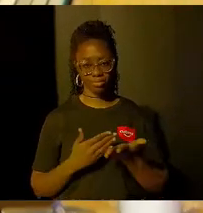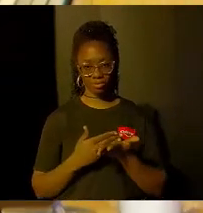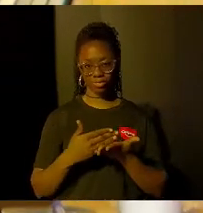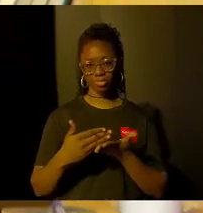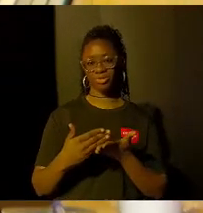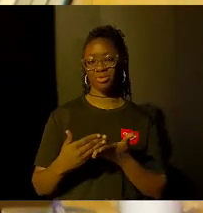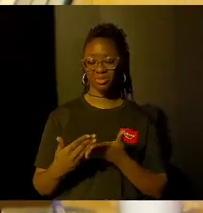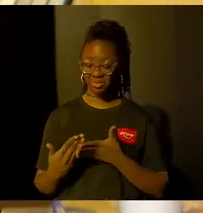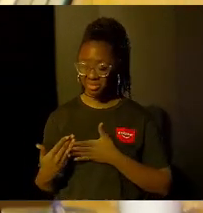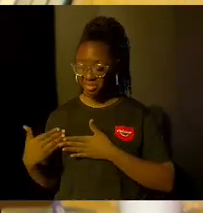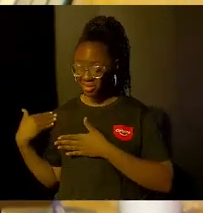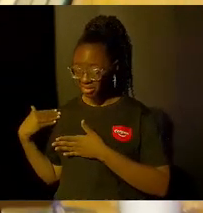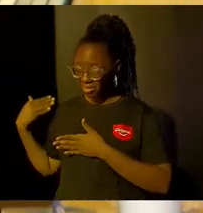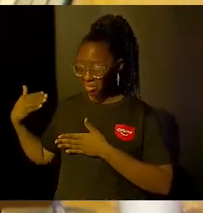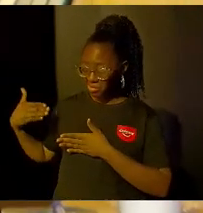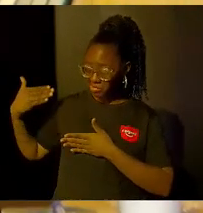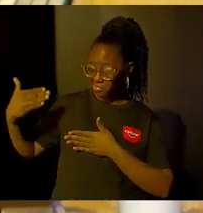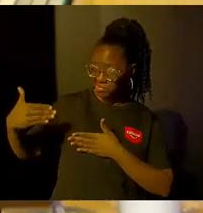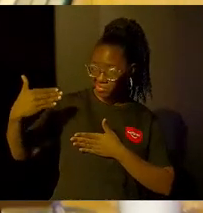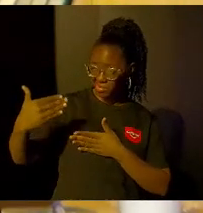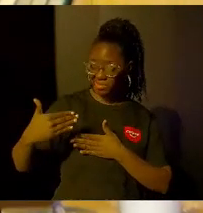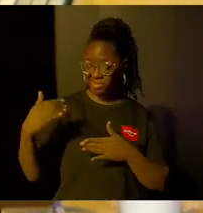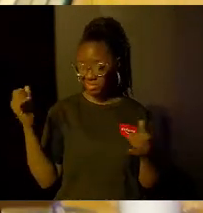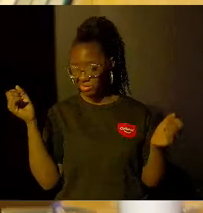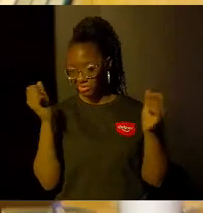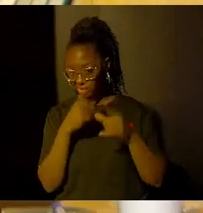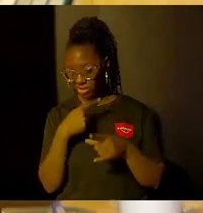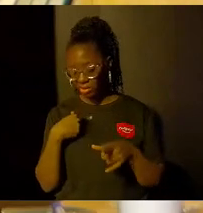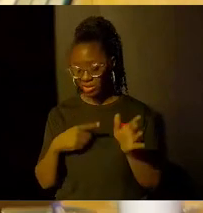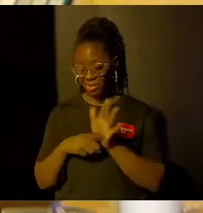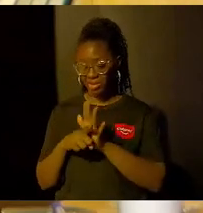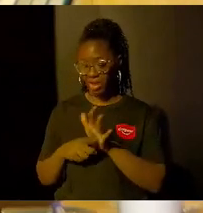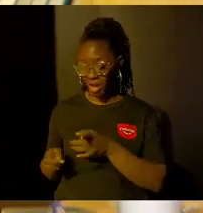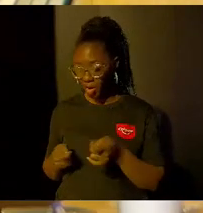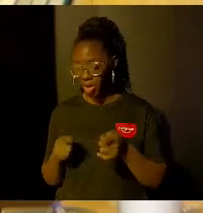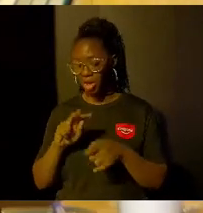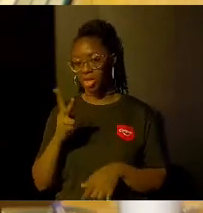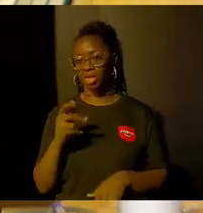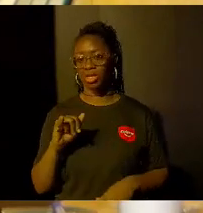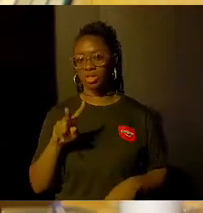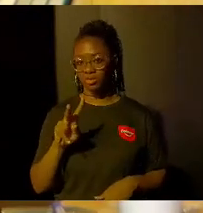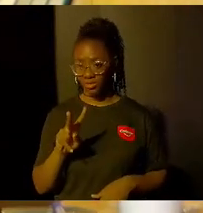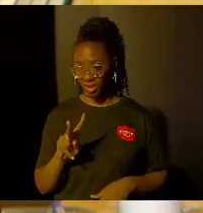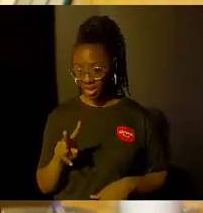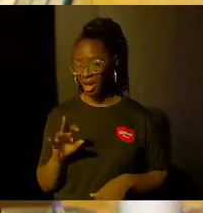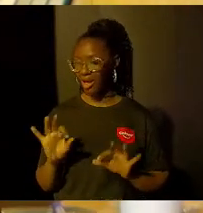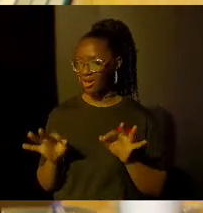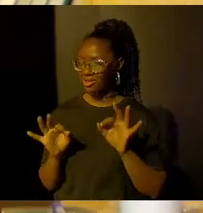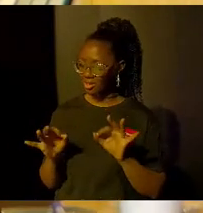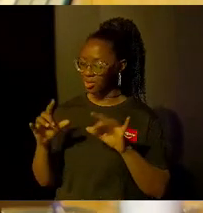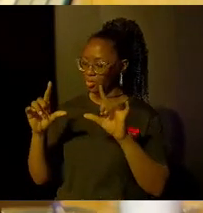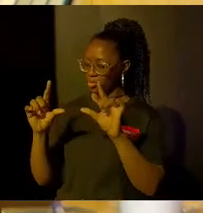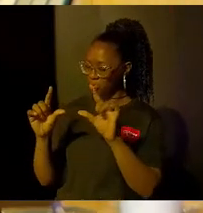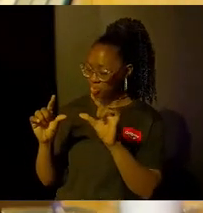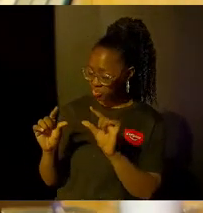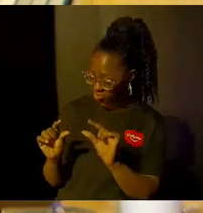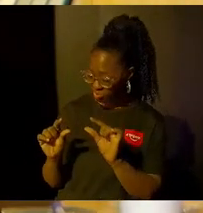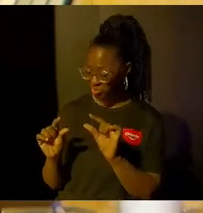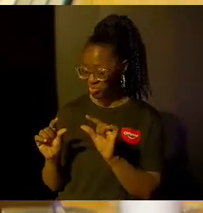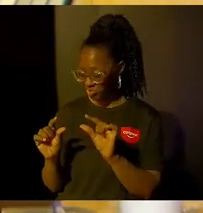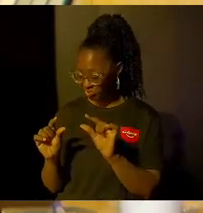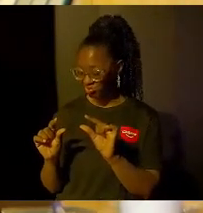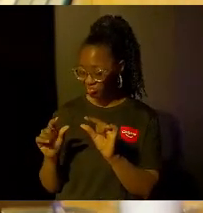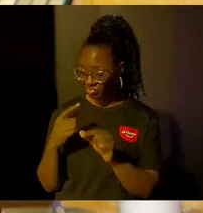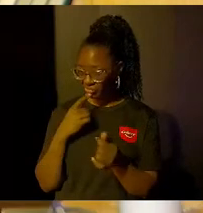a via cruzes após fazer o exame de controle do HIV que constatou o nível baixíssimo dos meus glóbulos de defesa